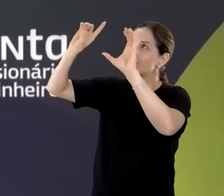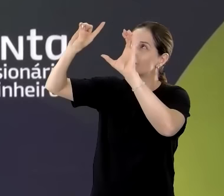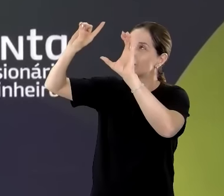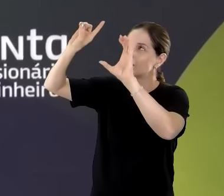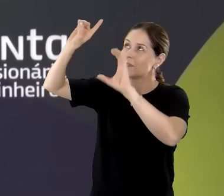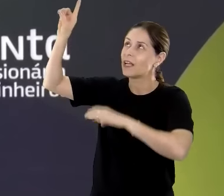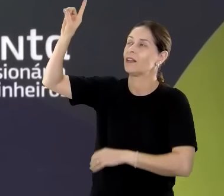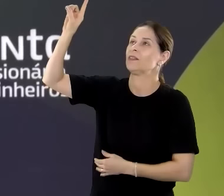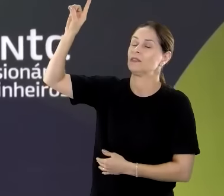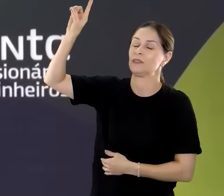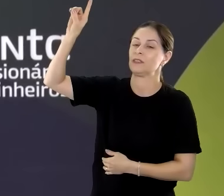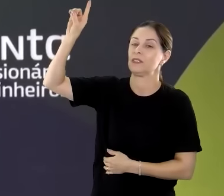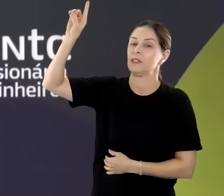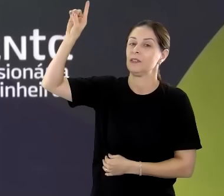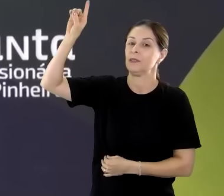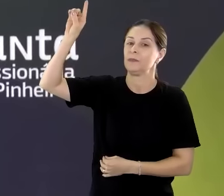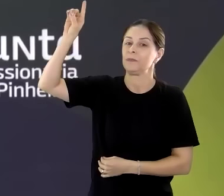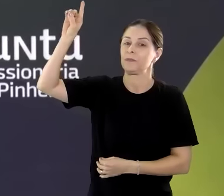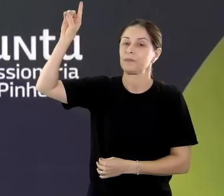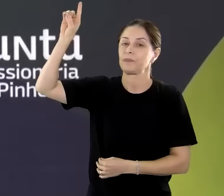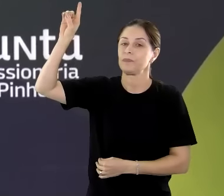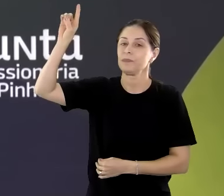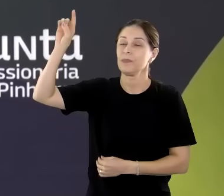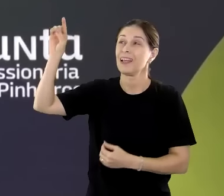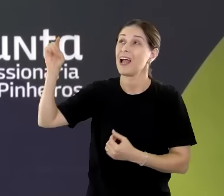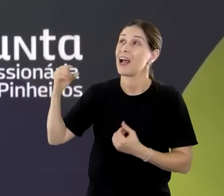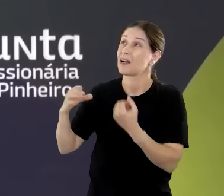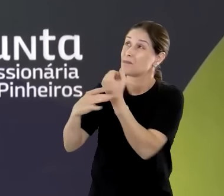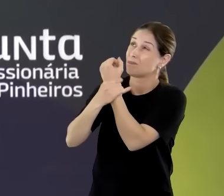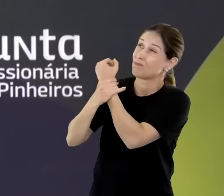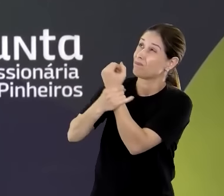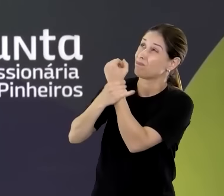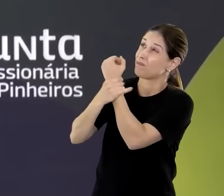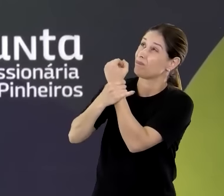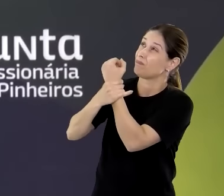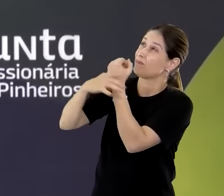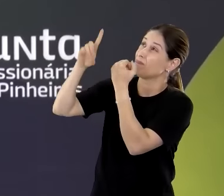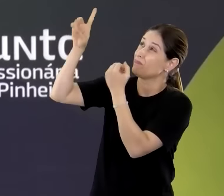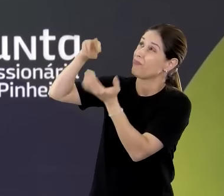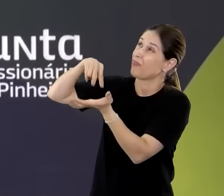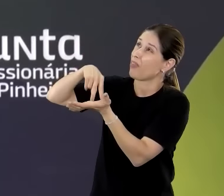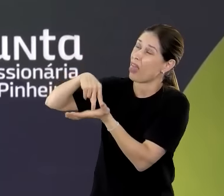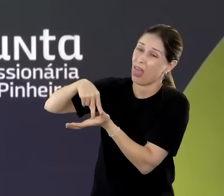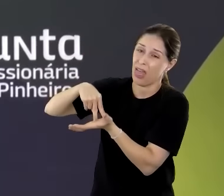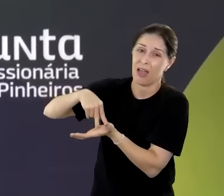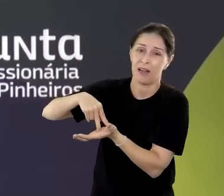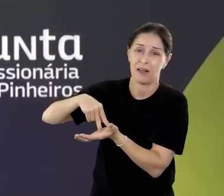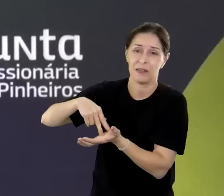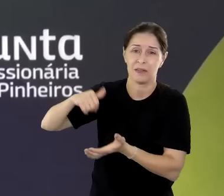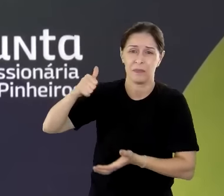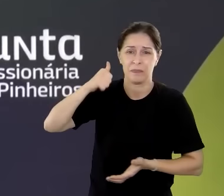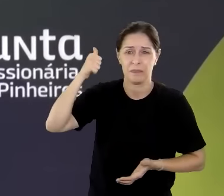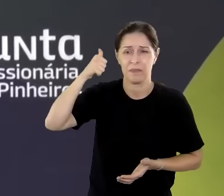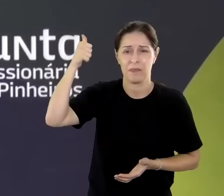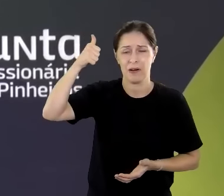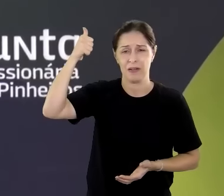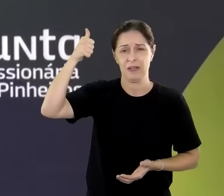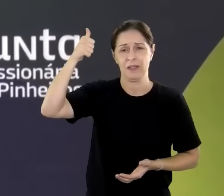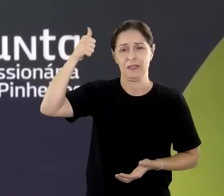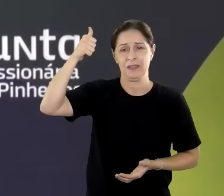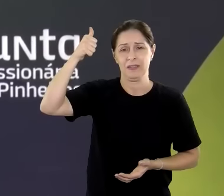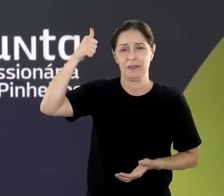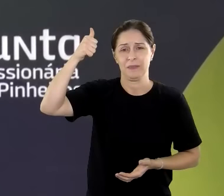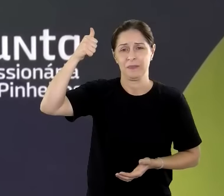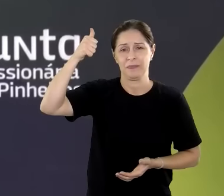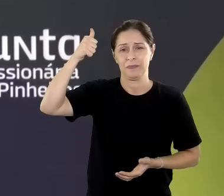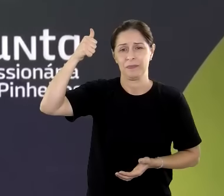Se toda a sua esperança, se toda a sua segurança, e se toda a sua estabilidade são suas propriedades, são